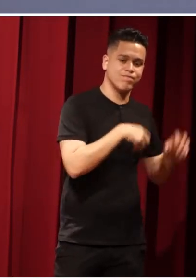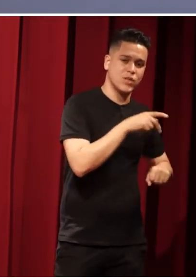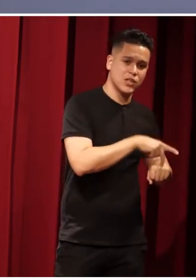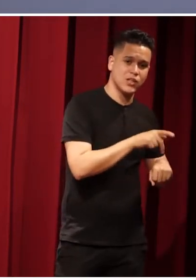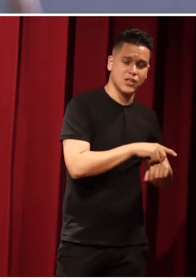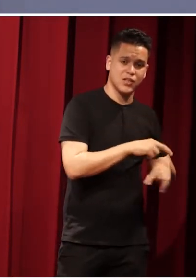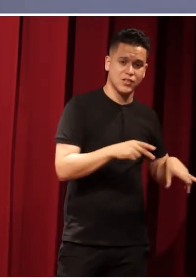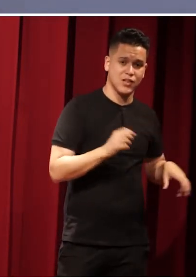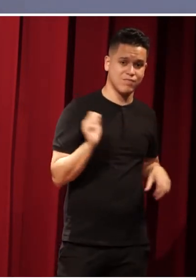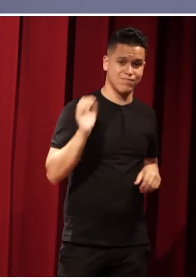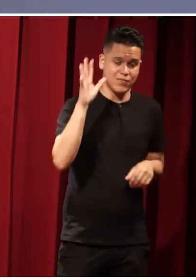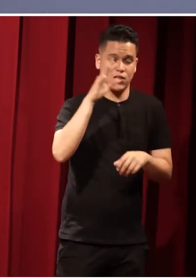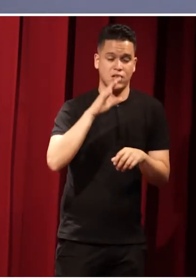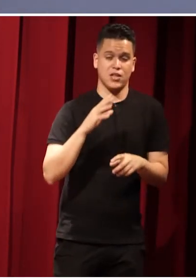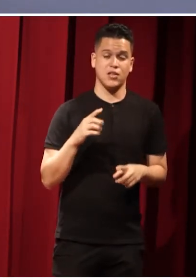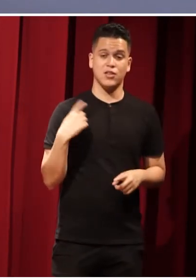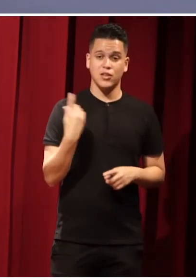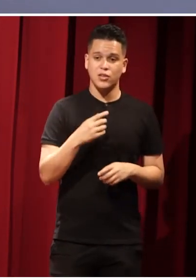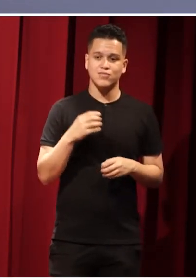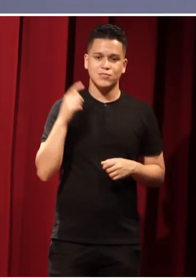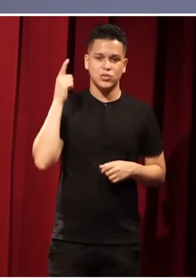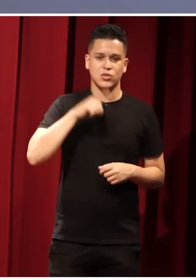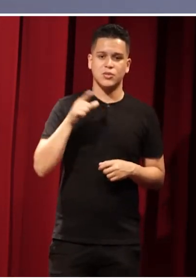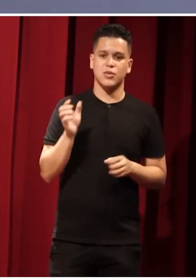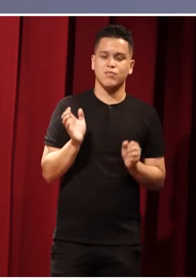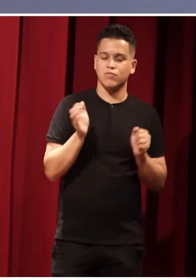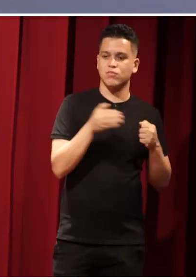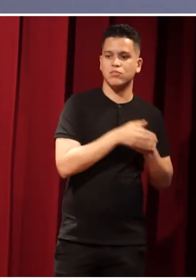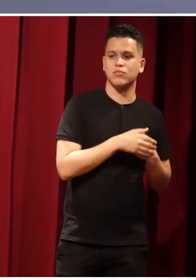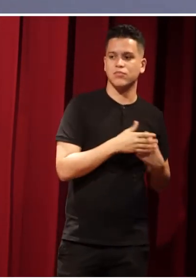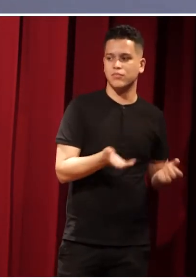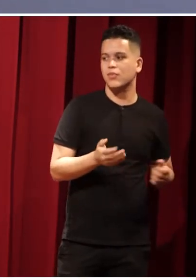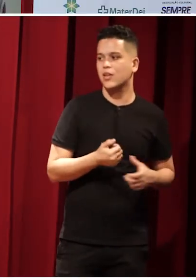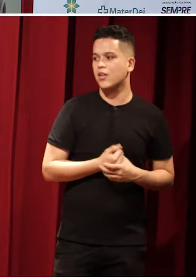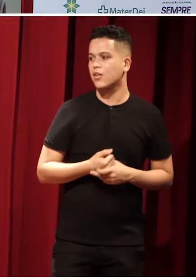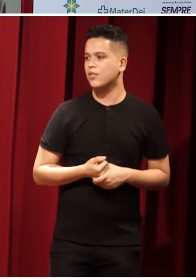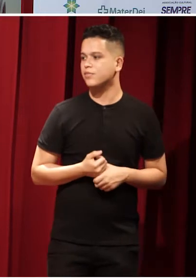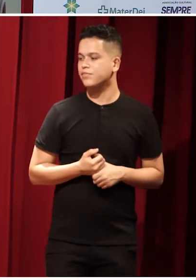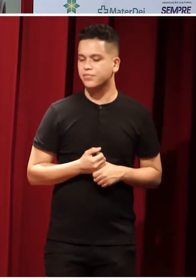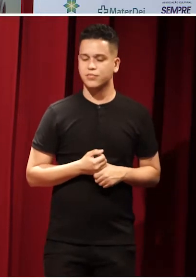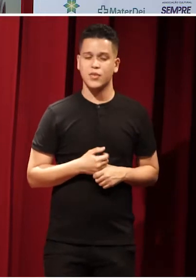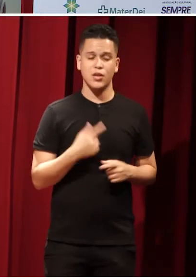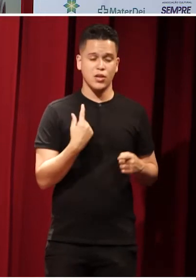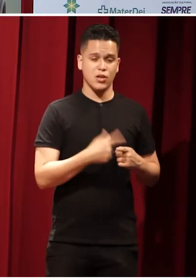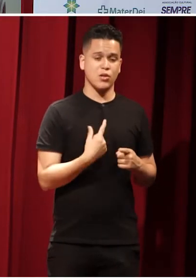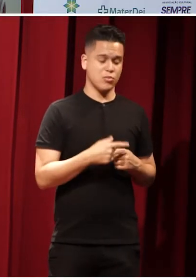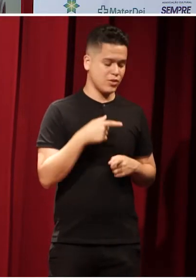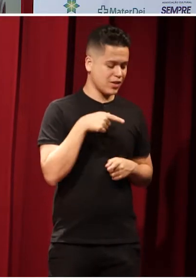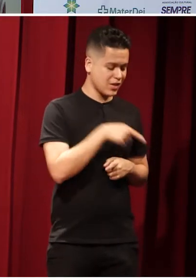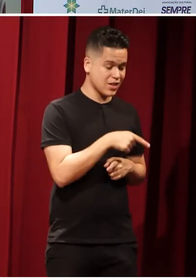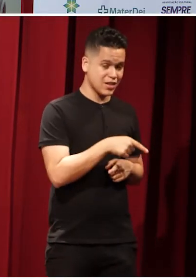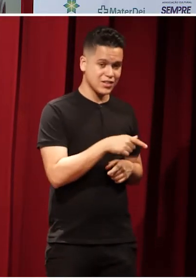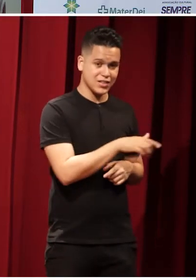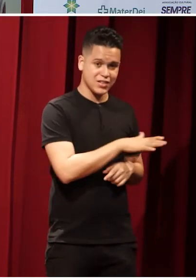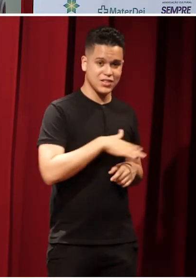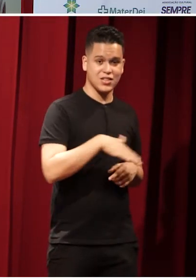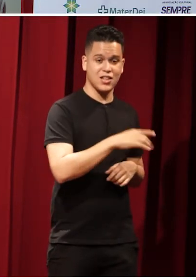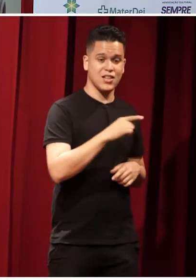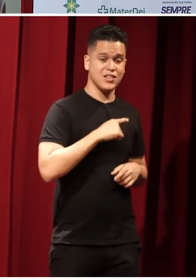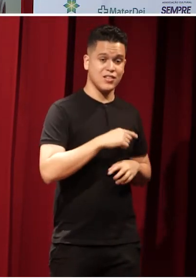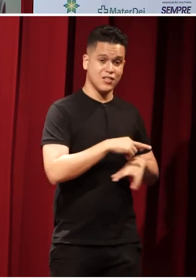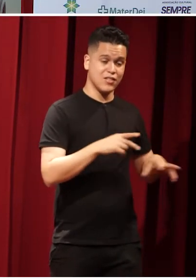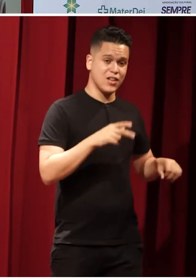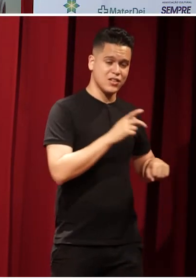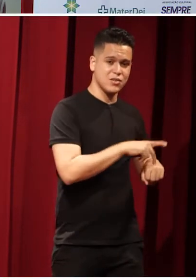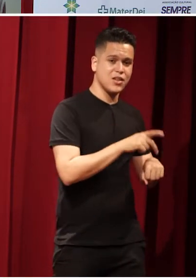tal nova revolução tecnológica que está aí à porta das nossas casas. Só completando a pergunta, e é uma revolução que